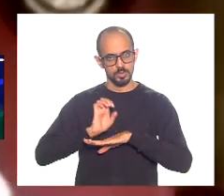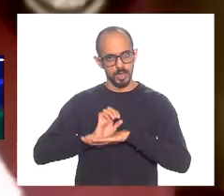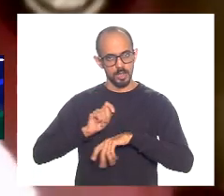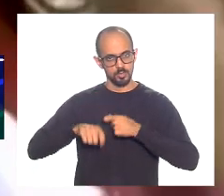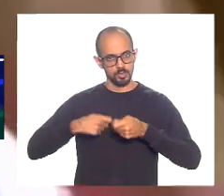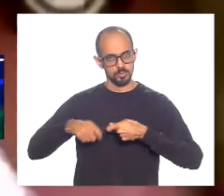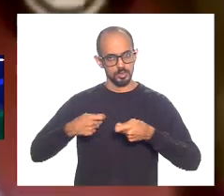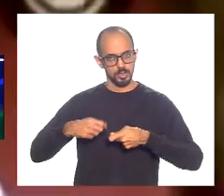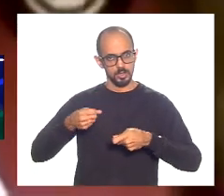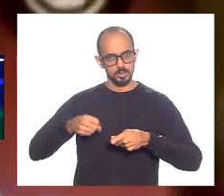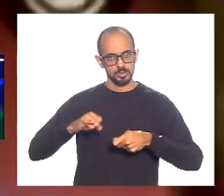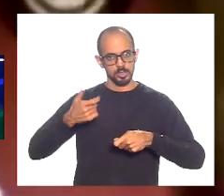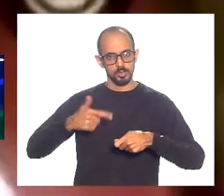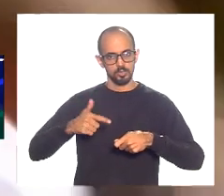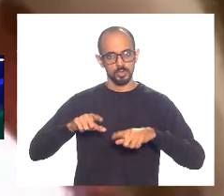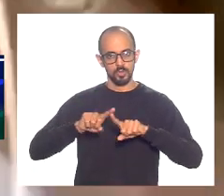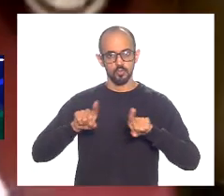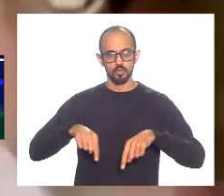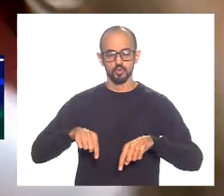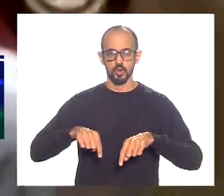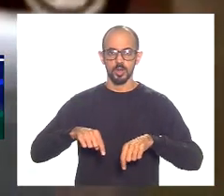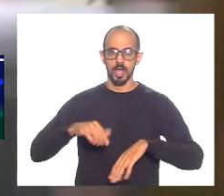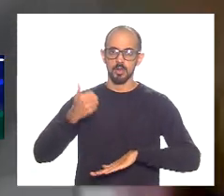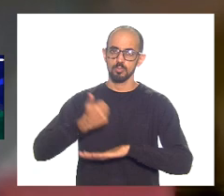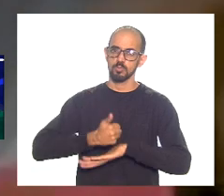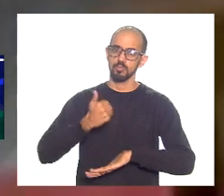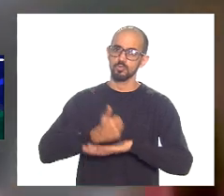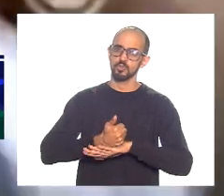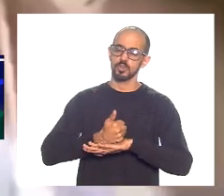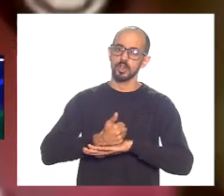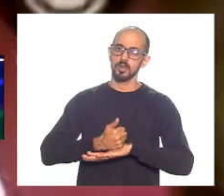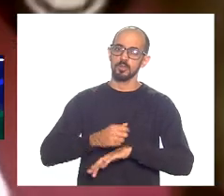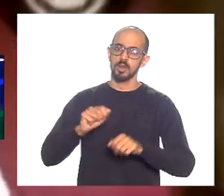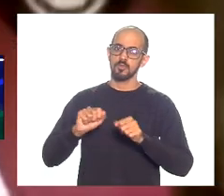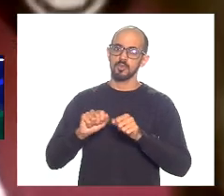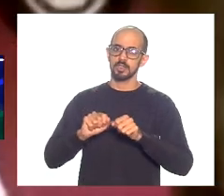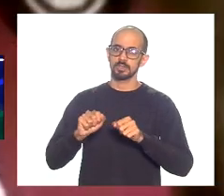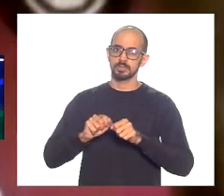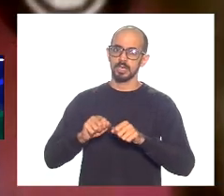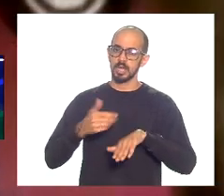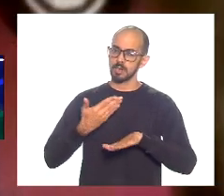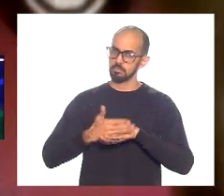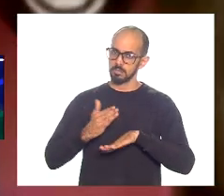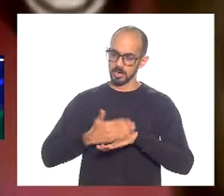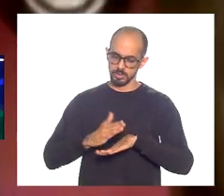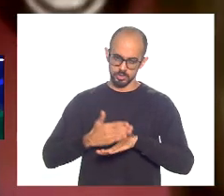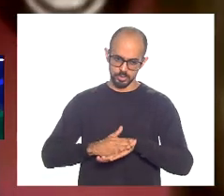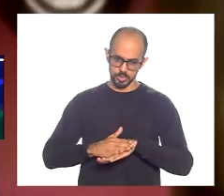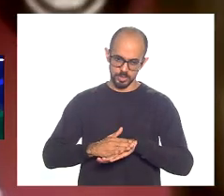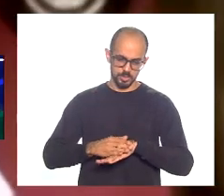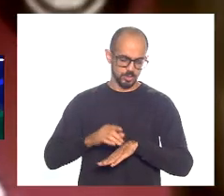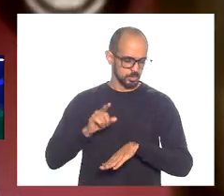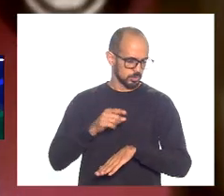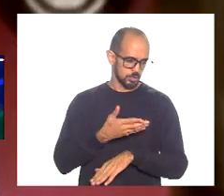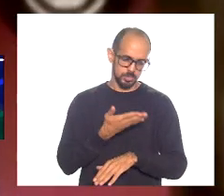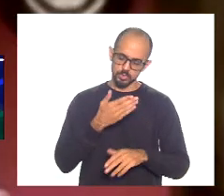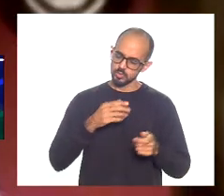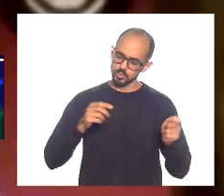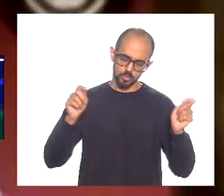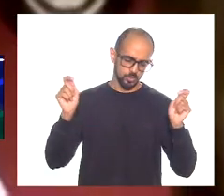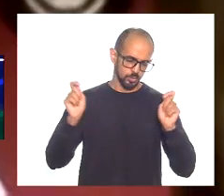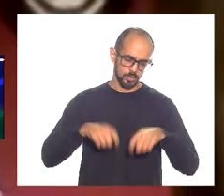tem pessoas qualificadas exatamente para colocá-las em prática? E isto daí tem que